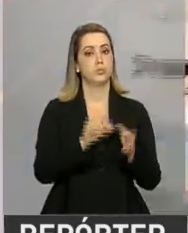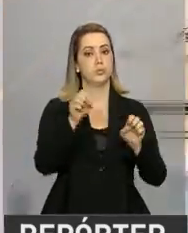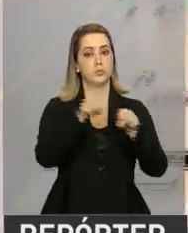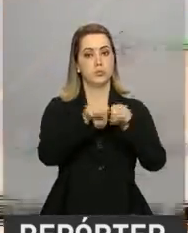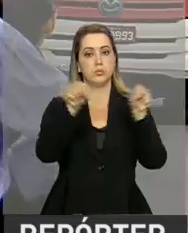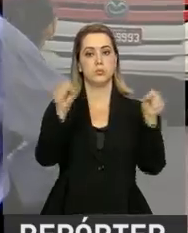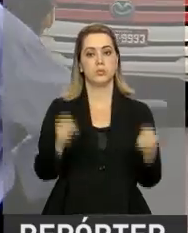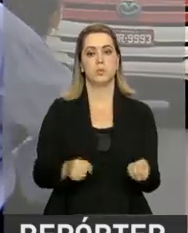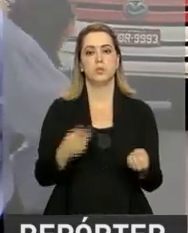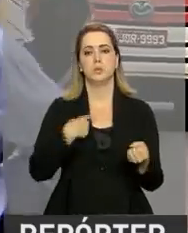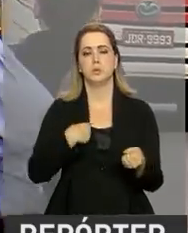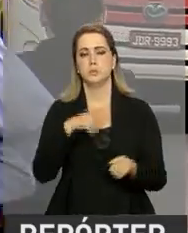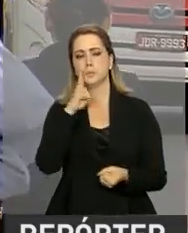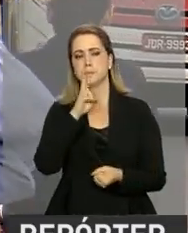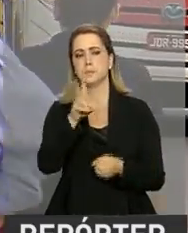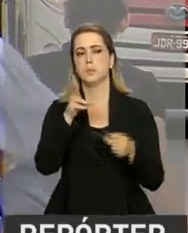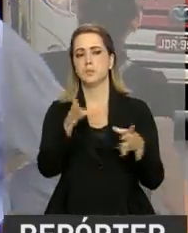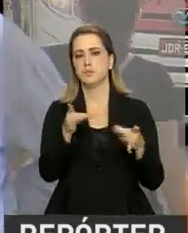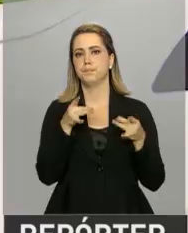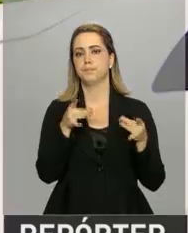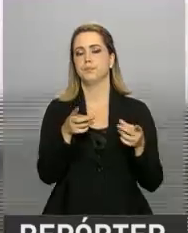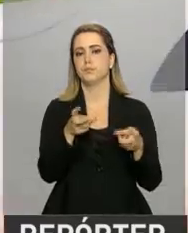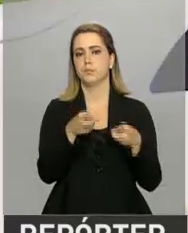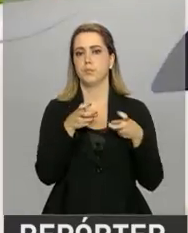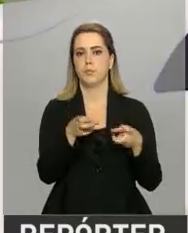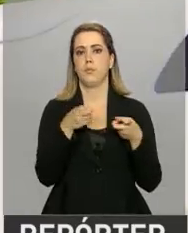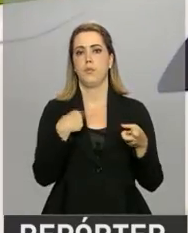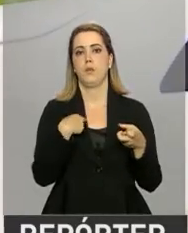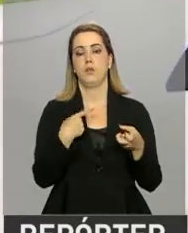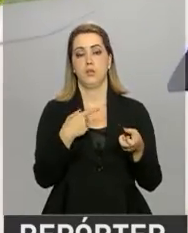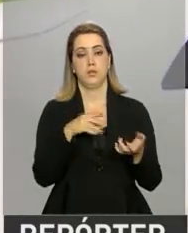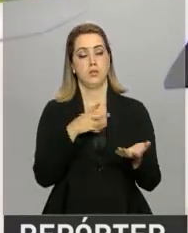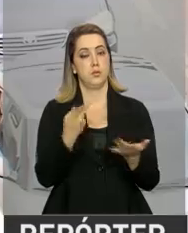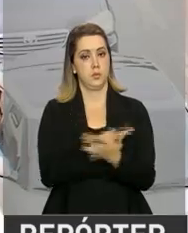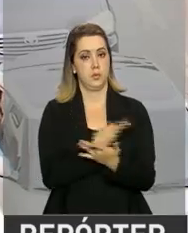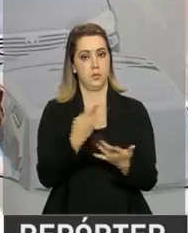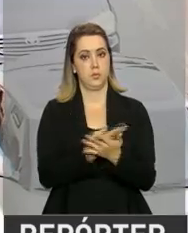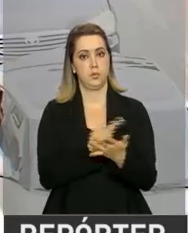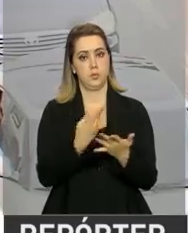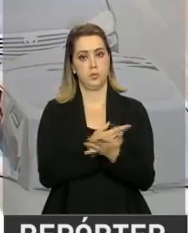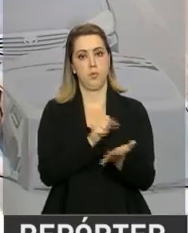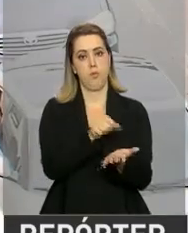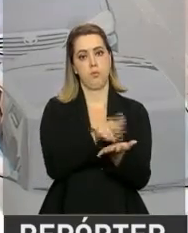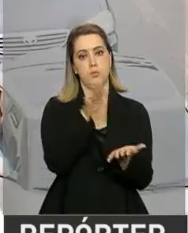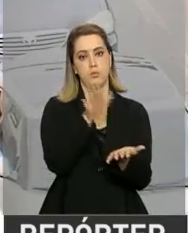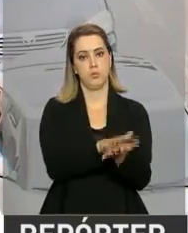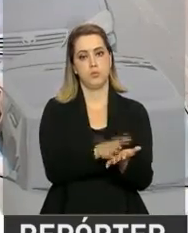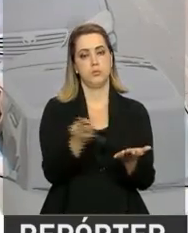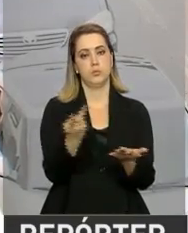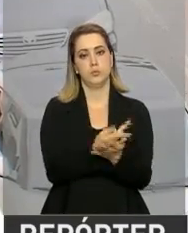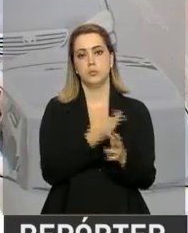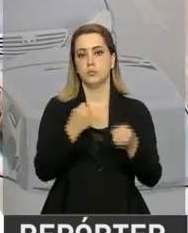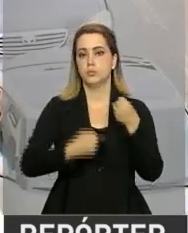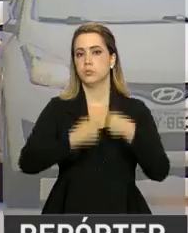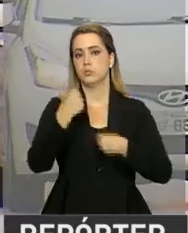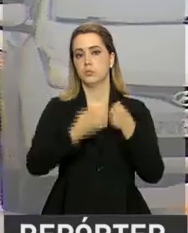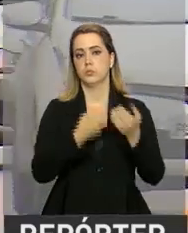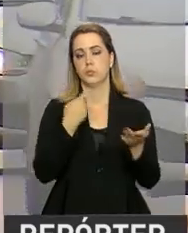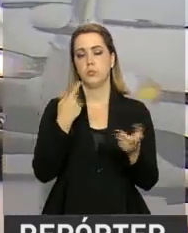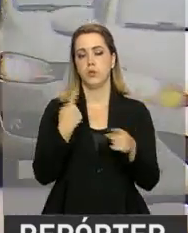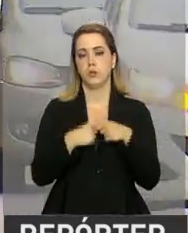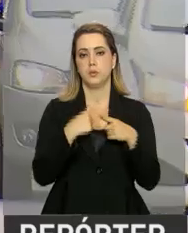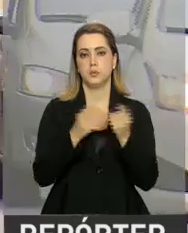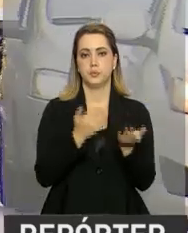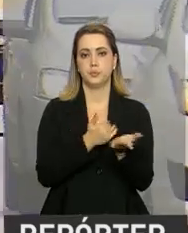motoristas a ficarem mais atentos às infrações cometidas no trânsito já que a partir desta terça-feira os